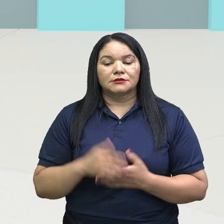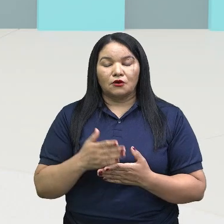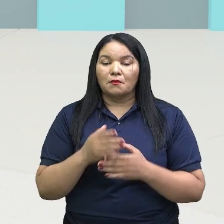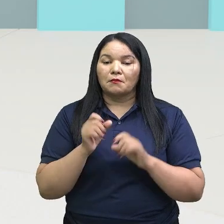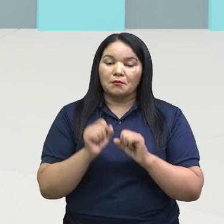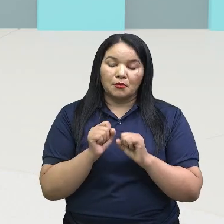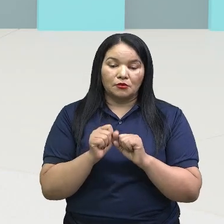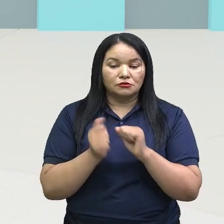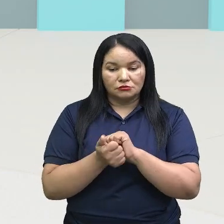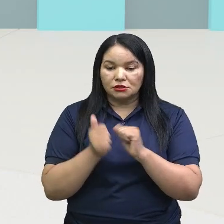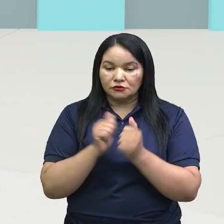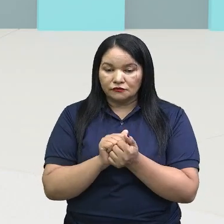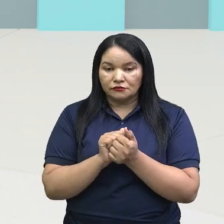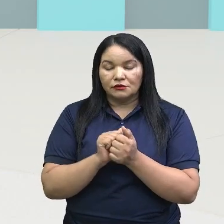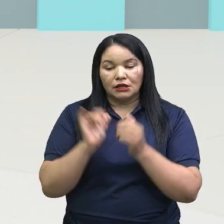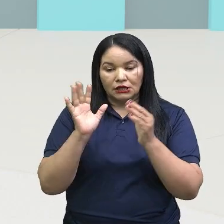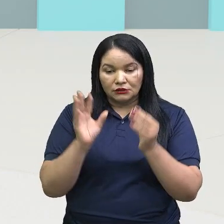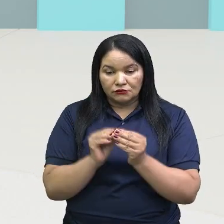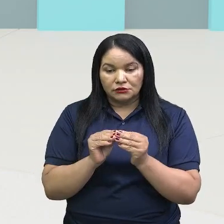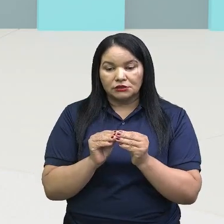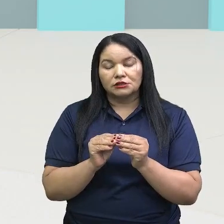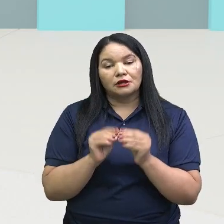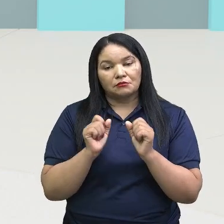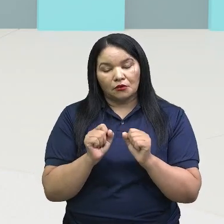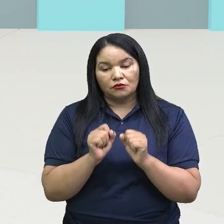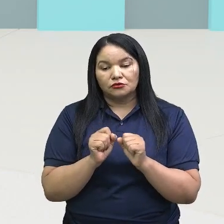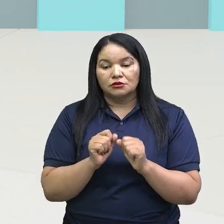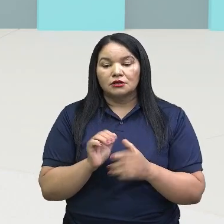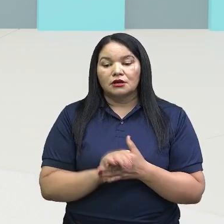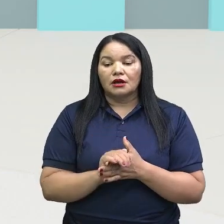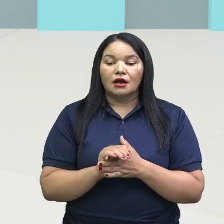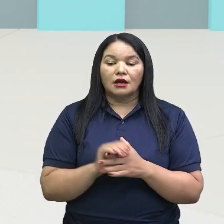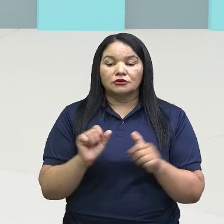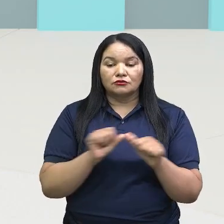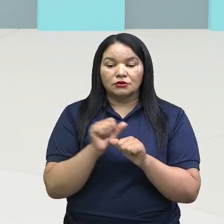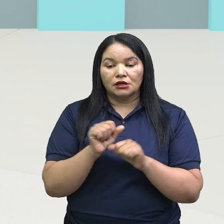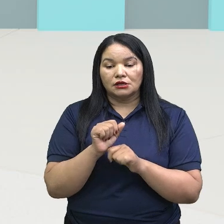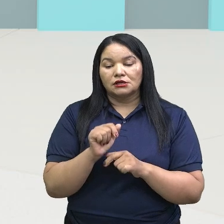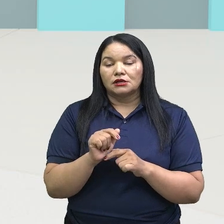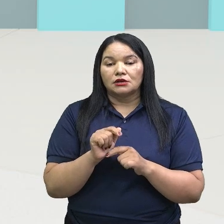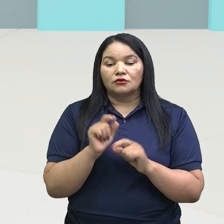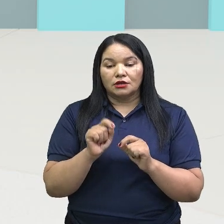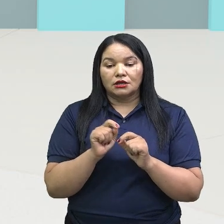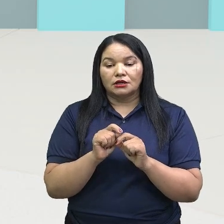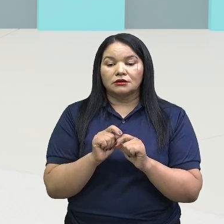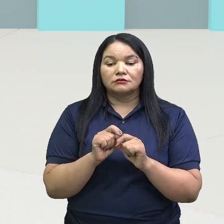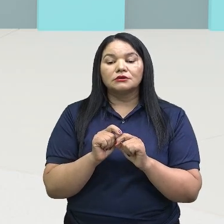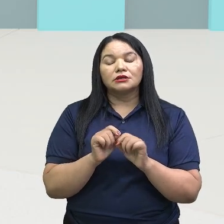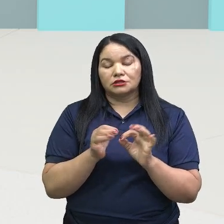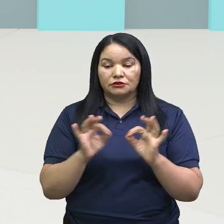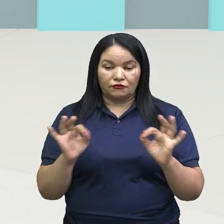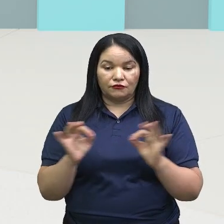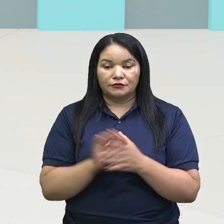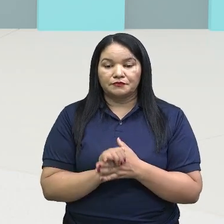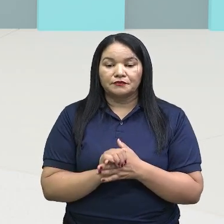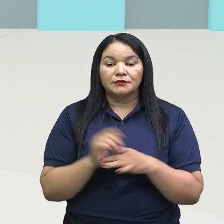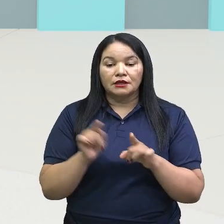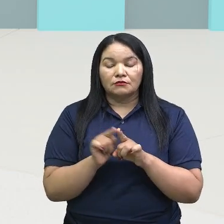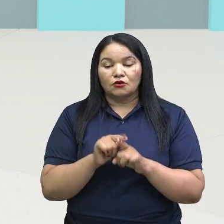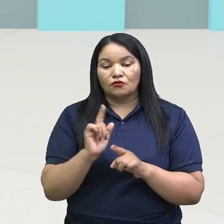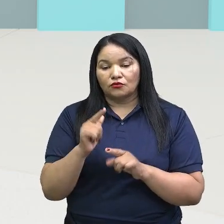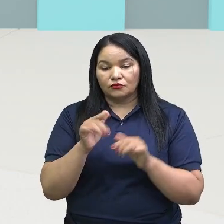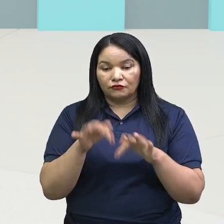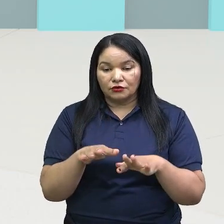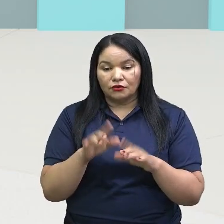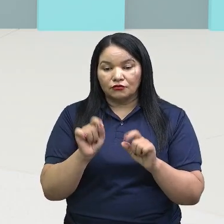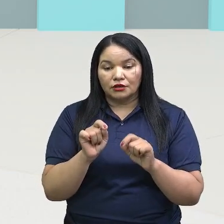transformar uma oração reduzida, de gerúndio, em uma desenvolvida. E o último exemplo, nós